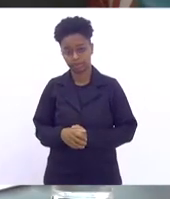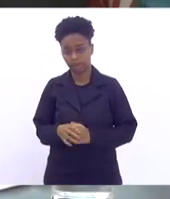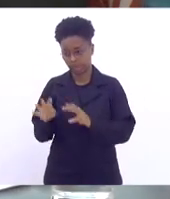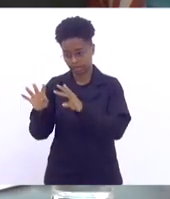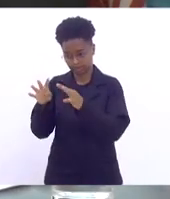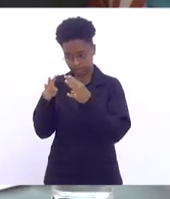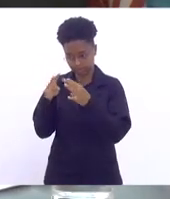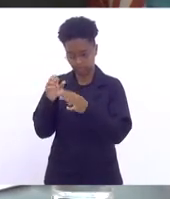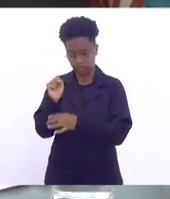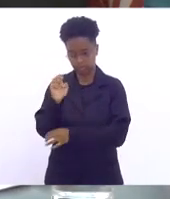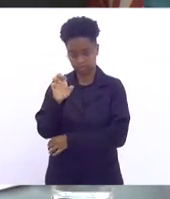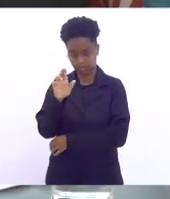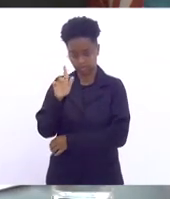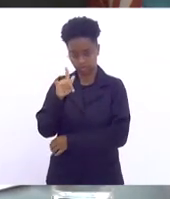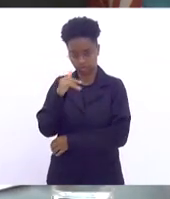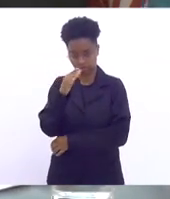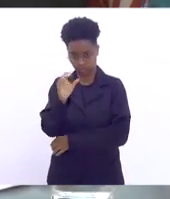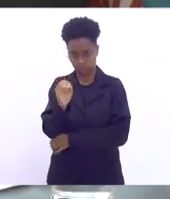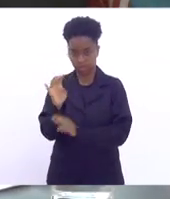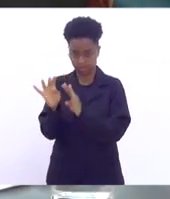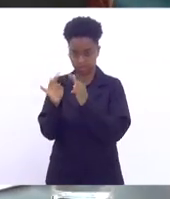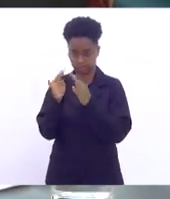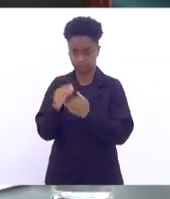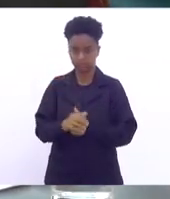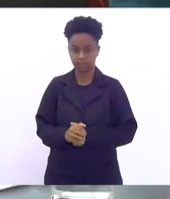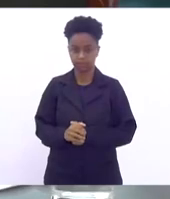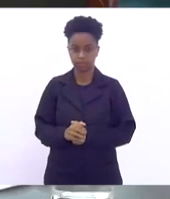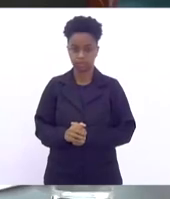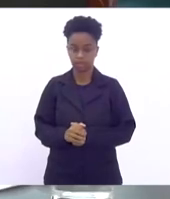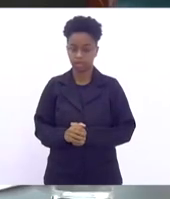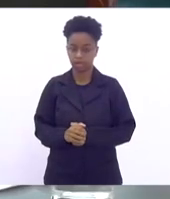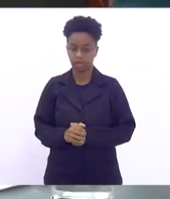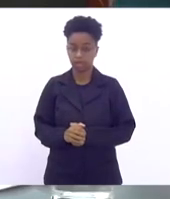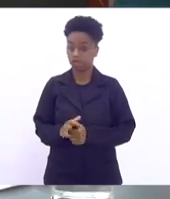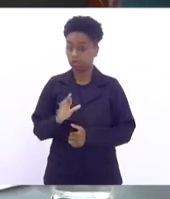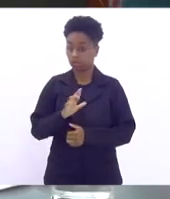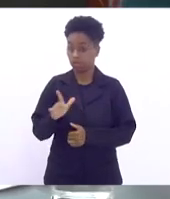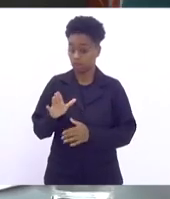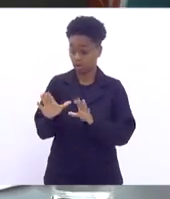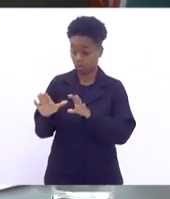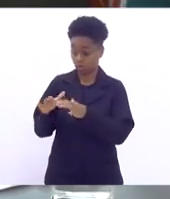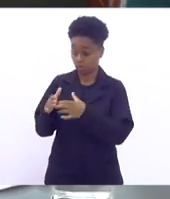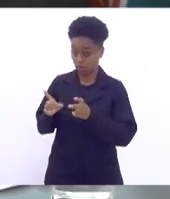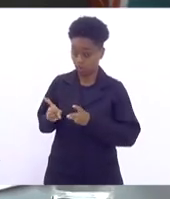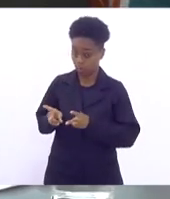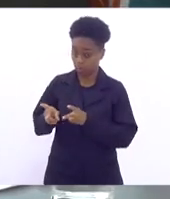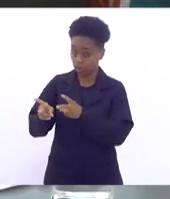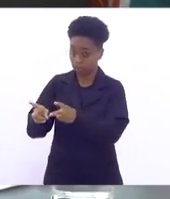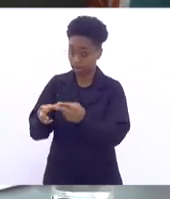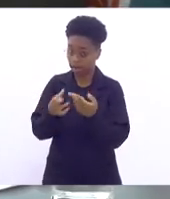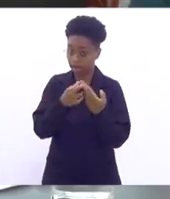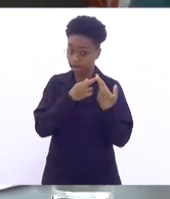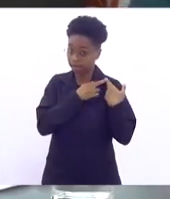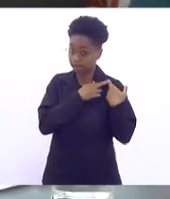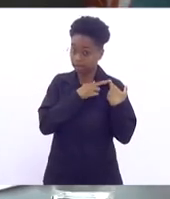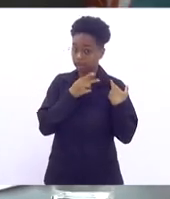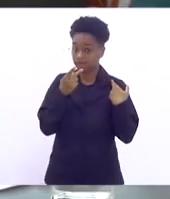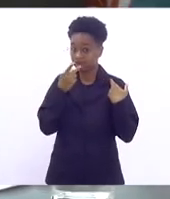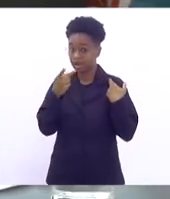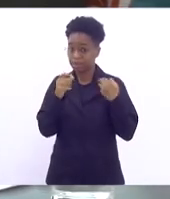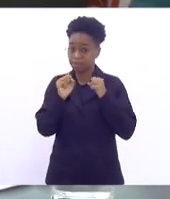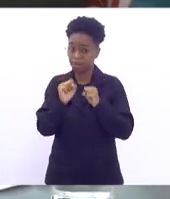atenção nessa questão não cabe a comissão de permanente dizer-se uma frente pode